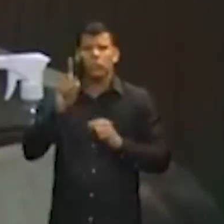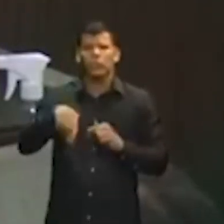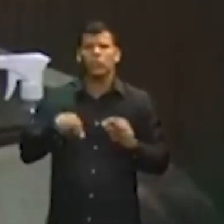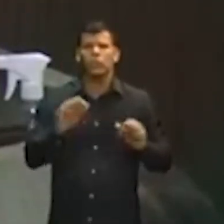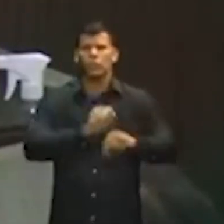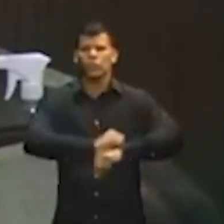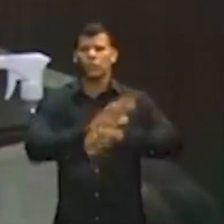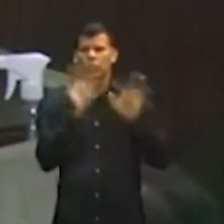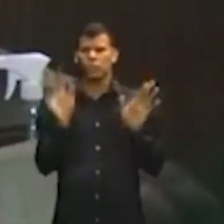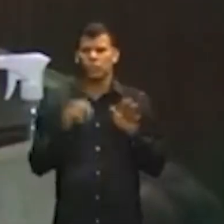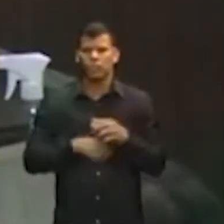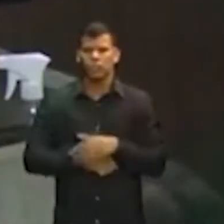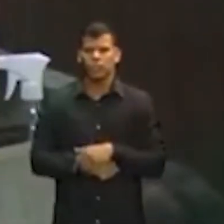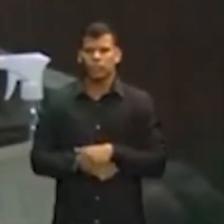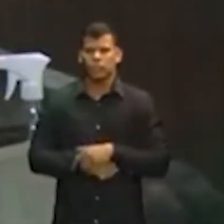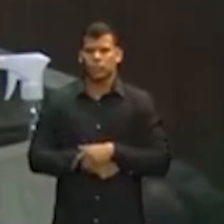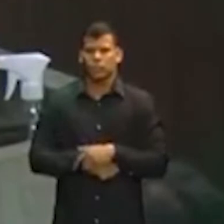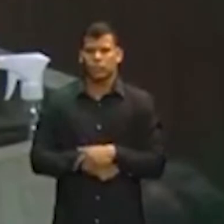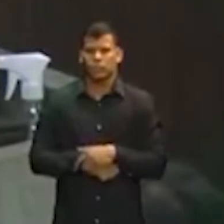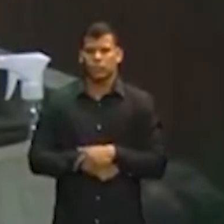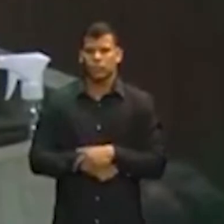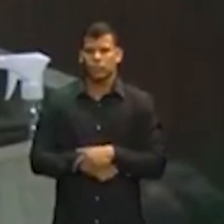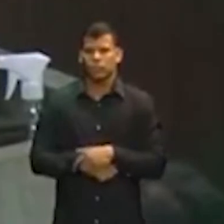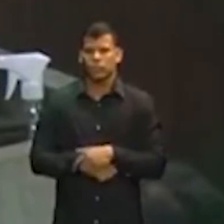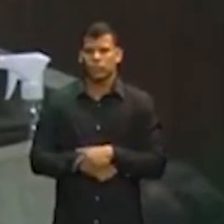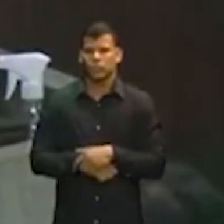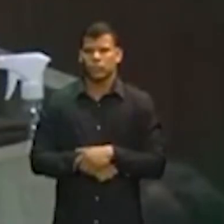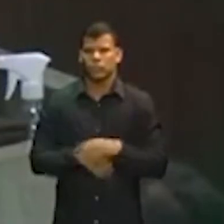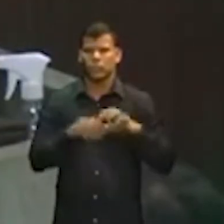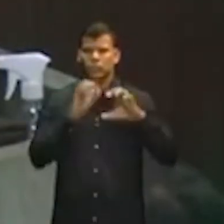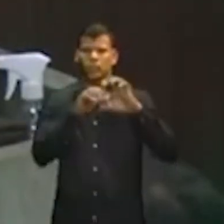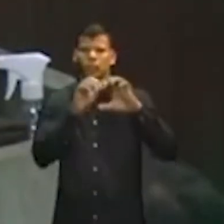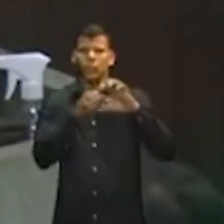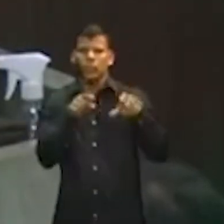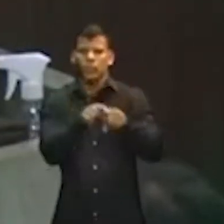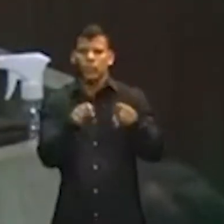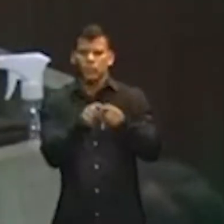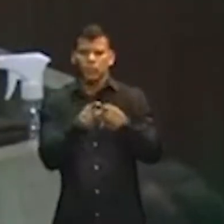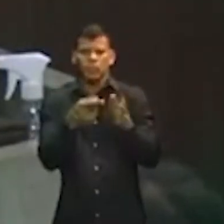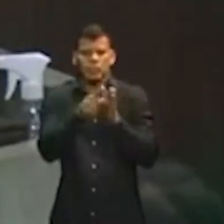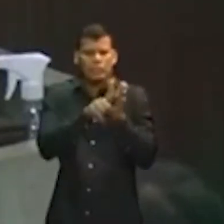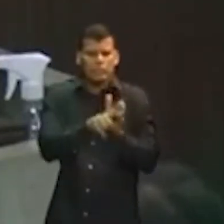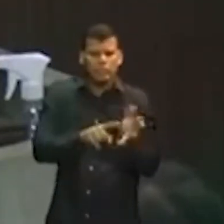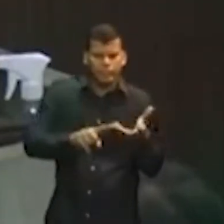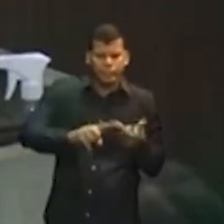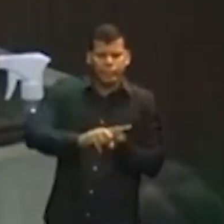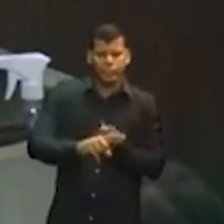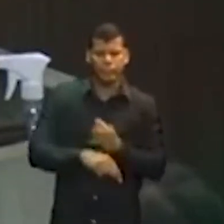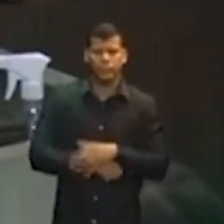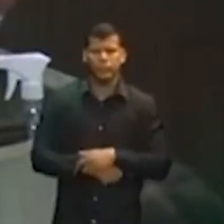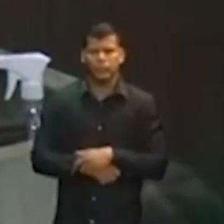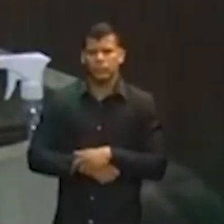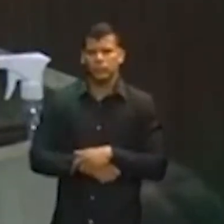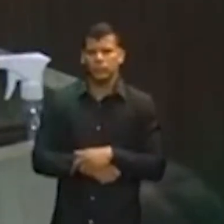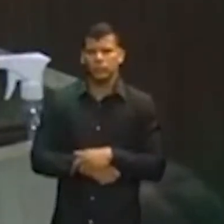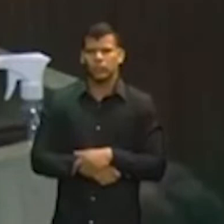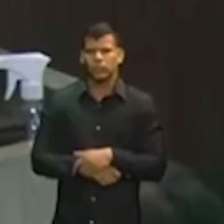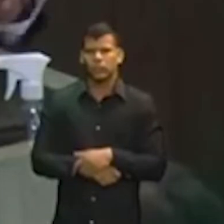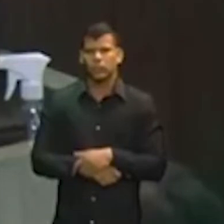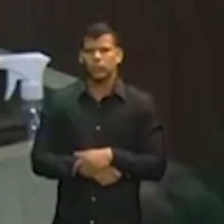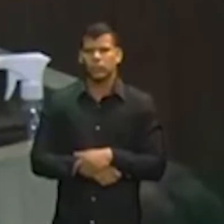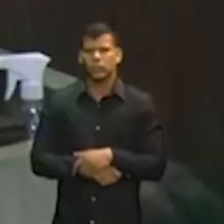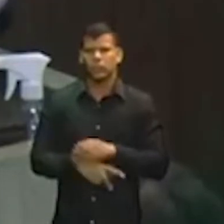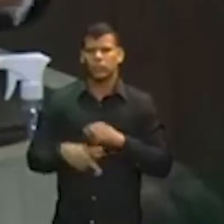transparente, está visculha de cabeça para baixo. A Rede Globo vasculha o governo de cabeça para baixo. Né? O STF,